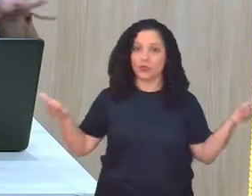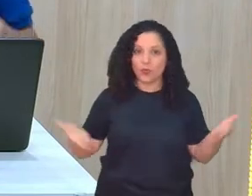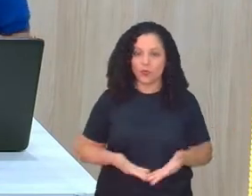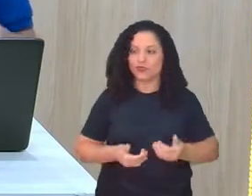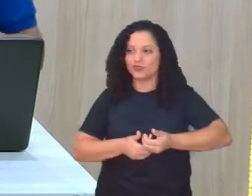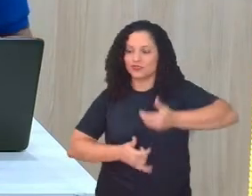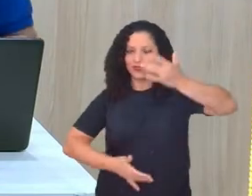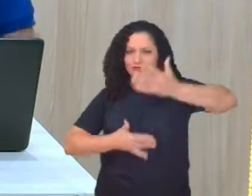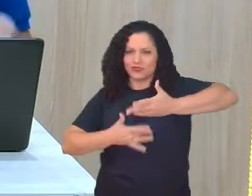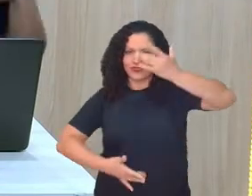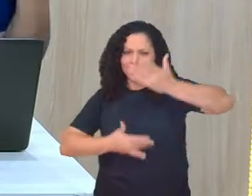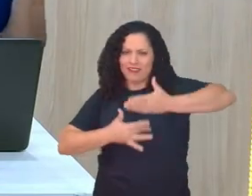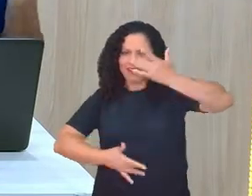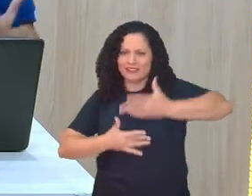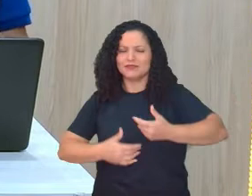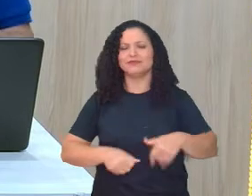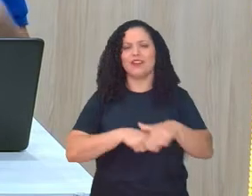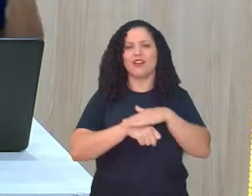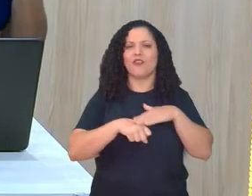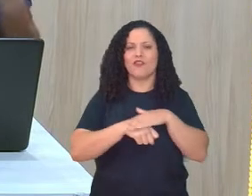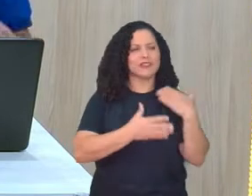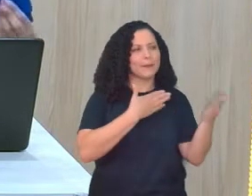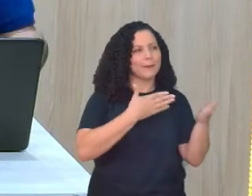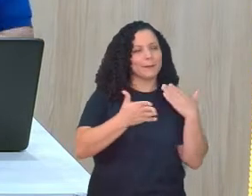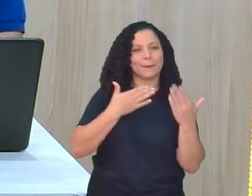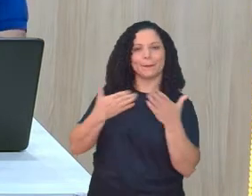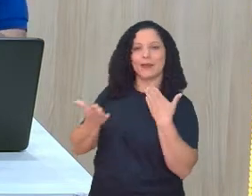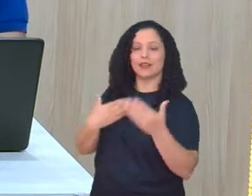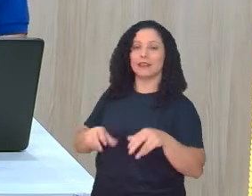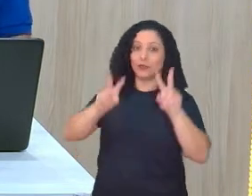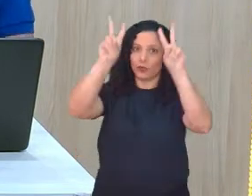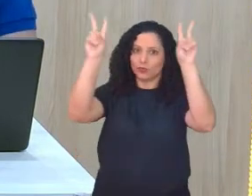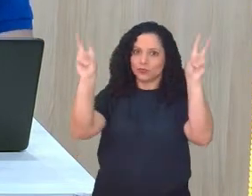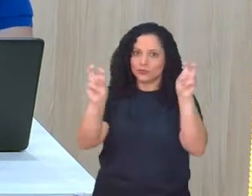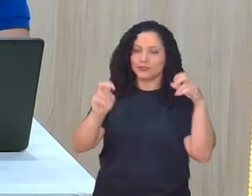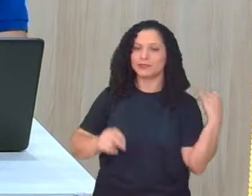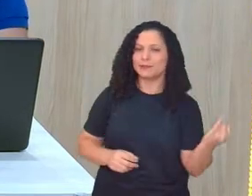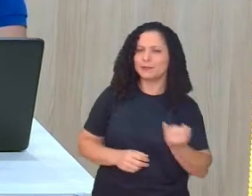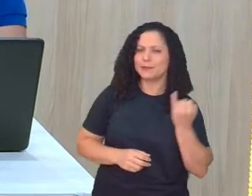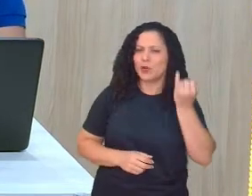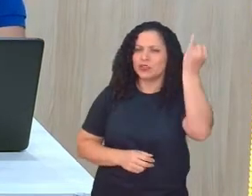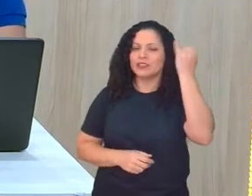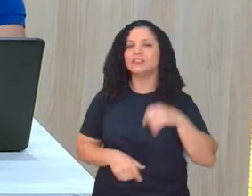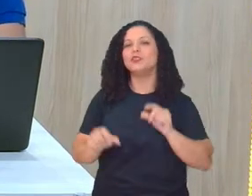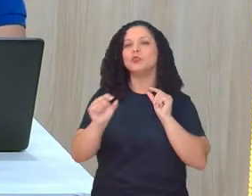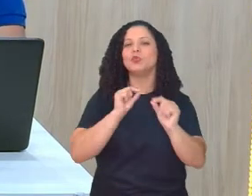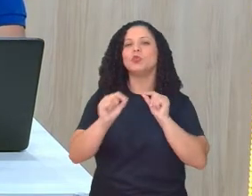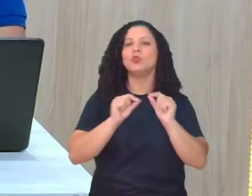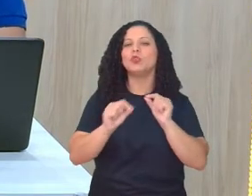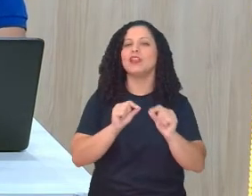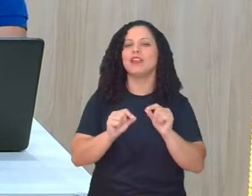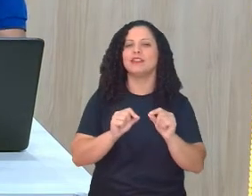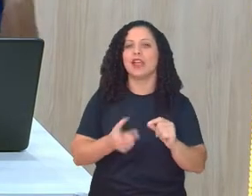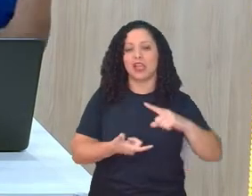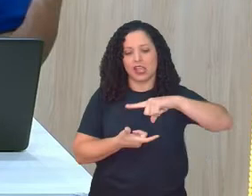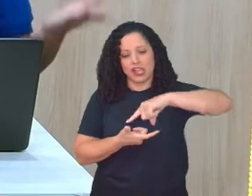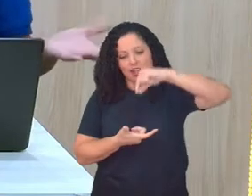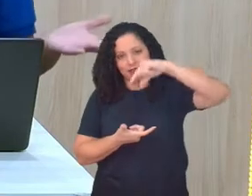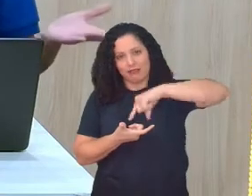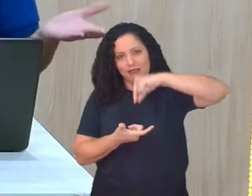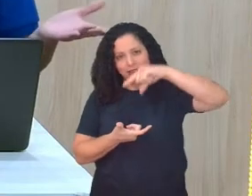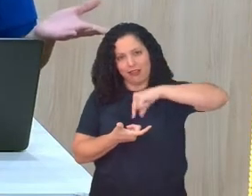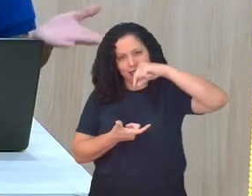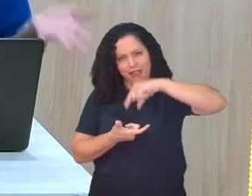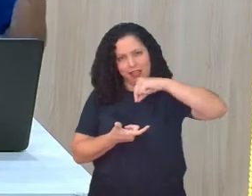chat para a gente poder debater aqui esse assunto interessante e importante que é a coesão lexical. Também vou